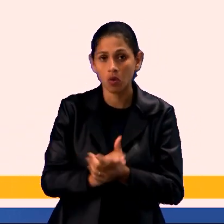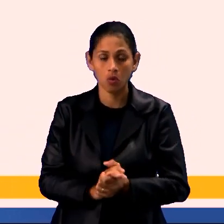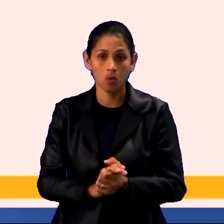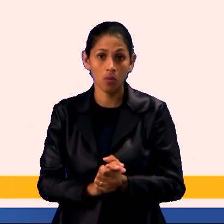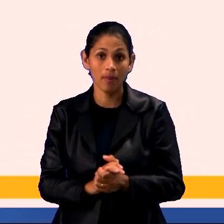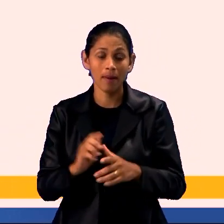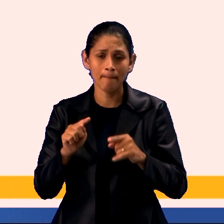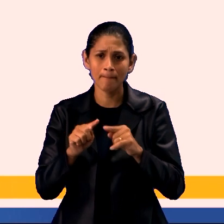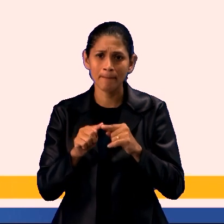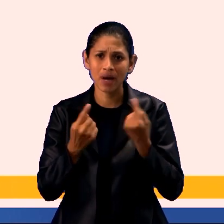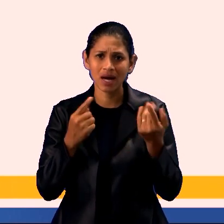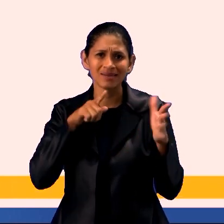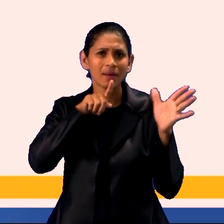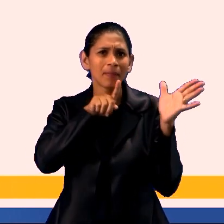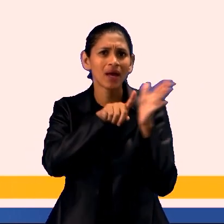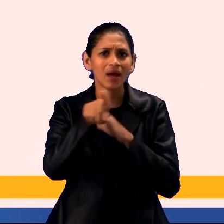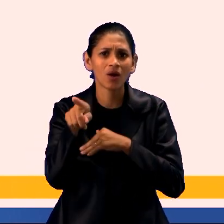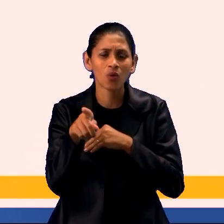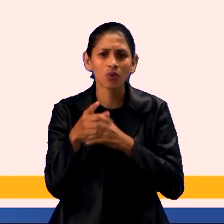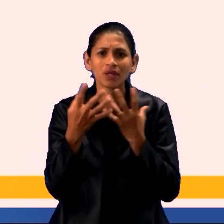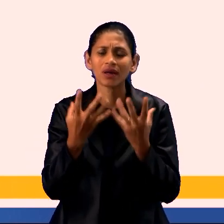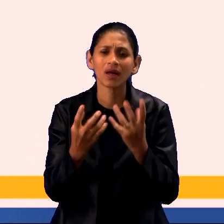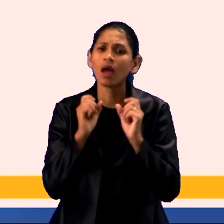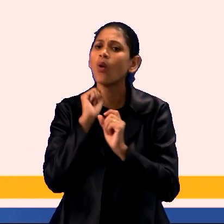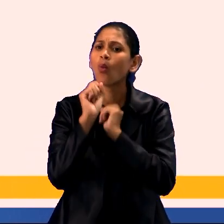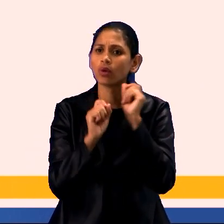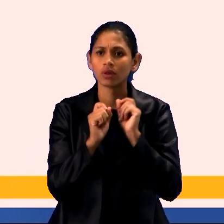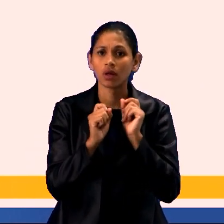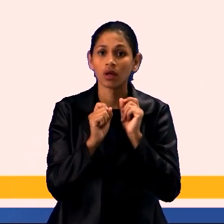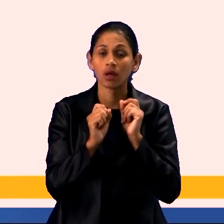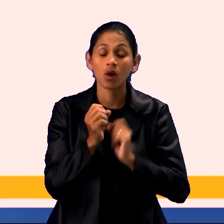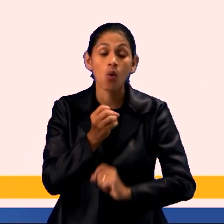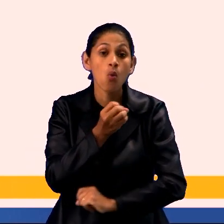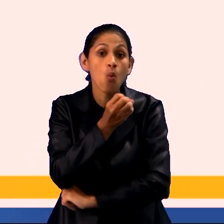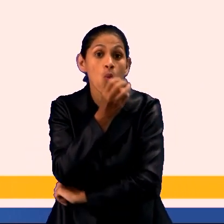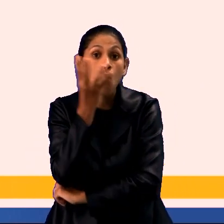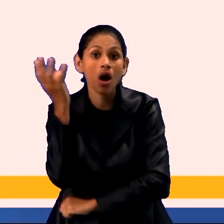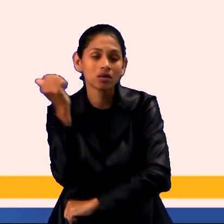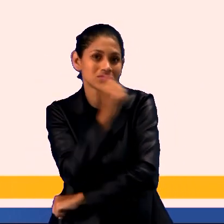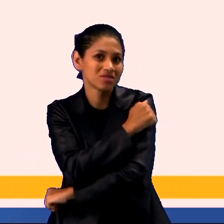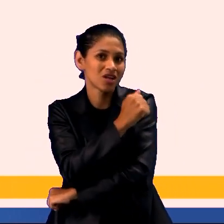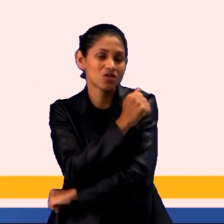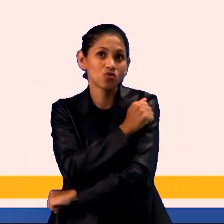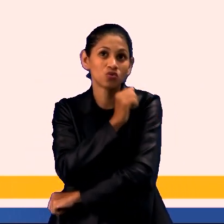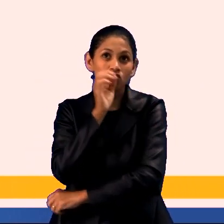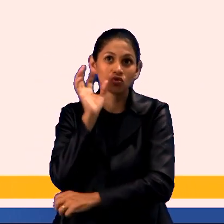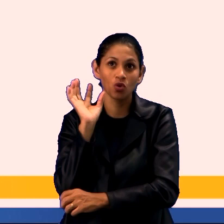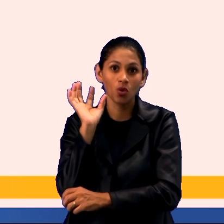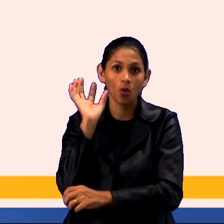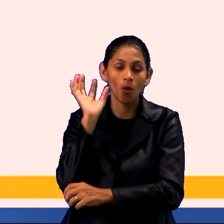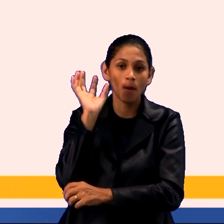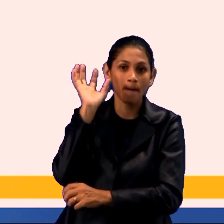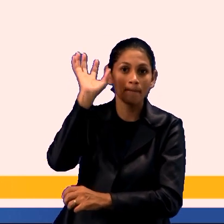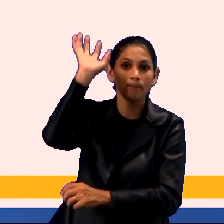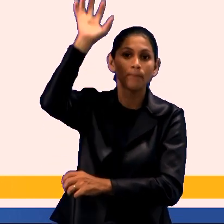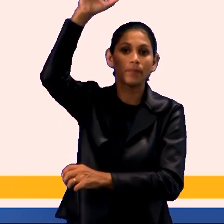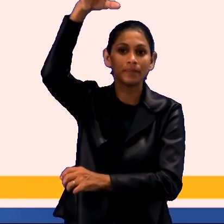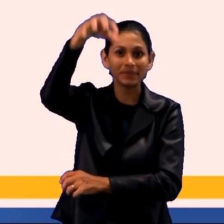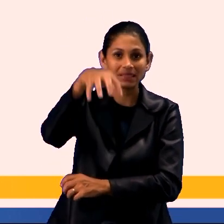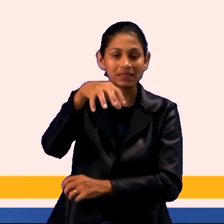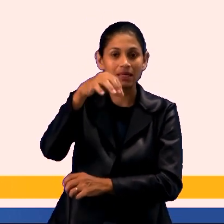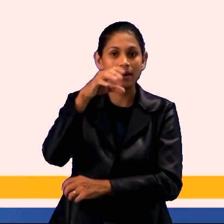basquete. Quantos são esses alunos que jogam basquete? Ótimo. Agora a gente já sabe que são